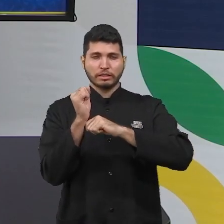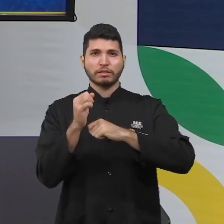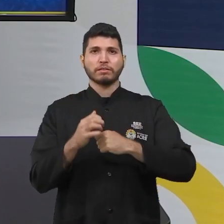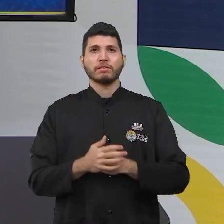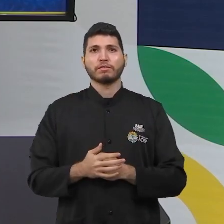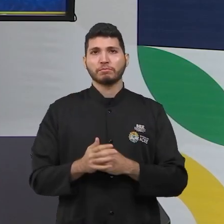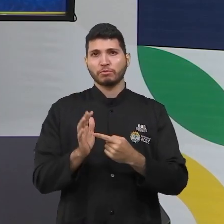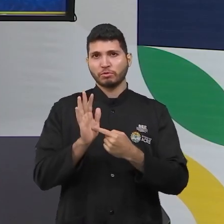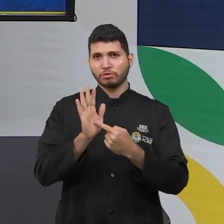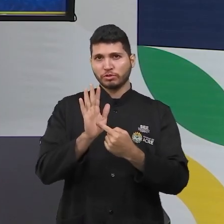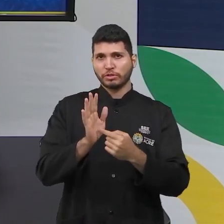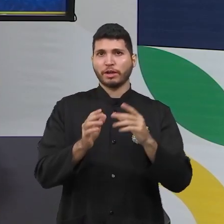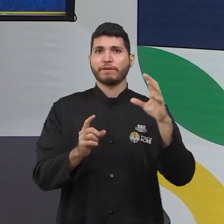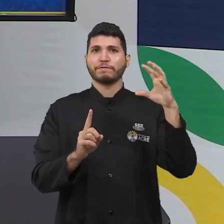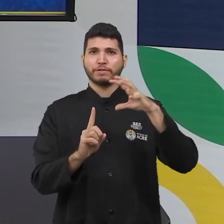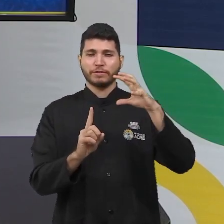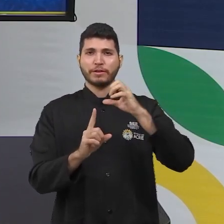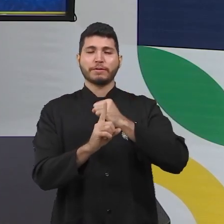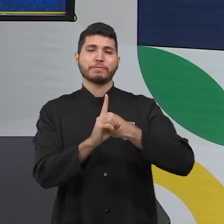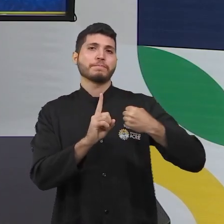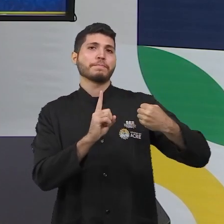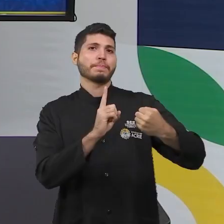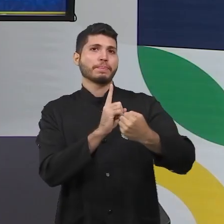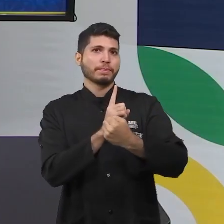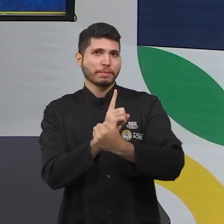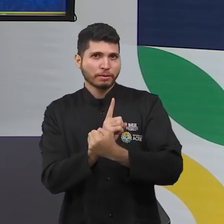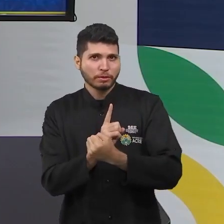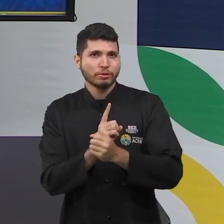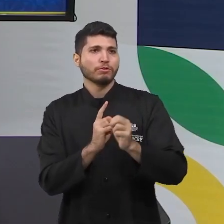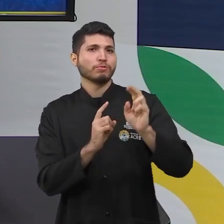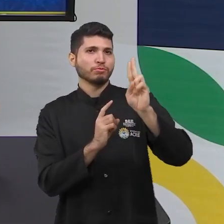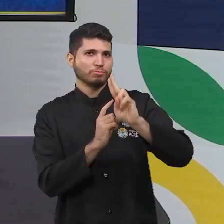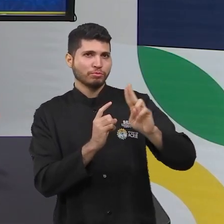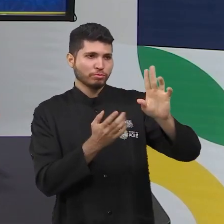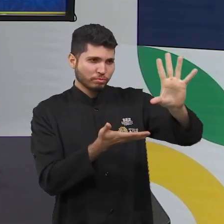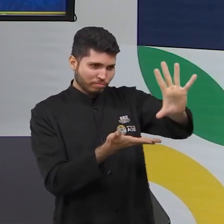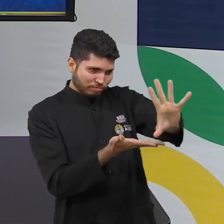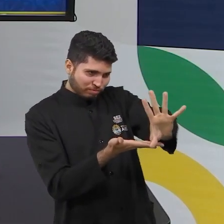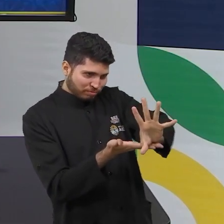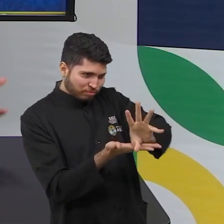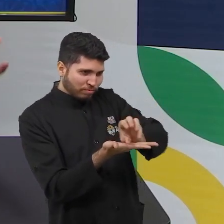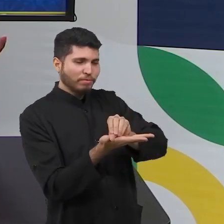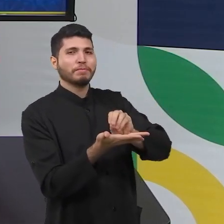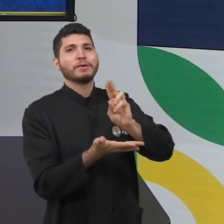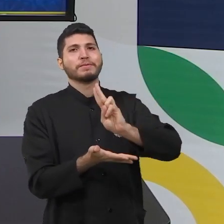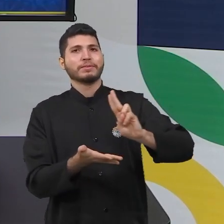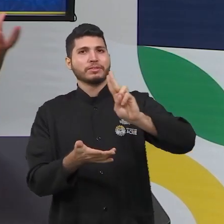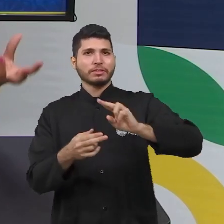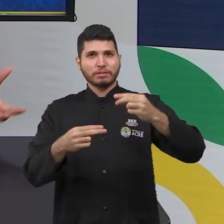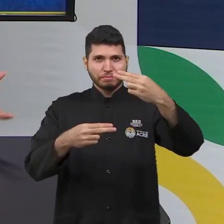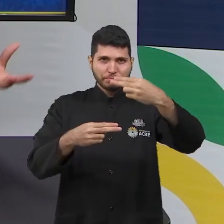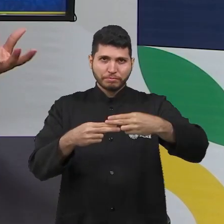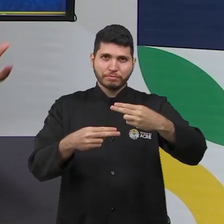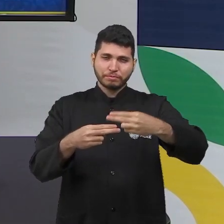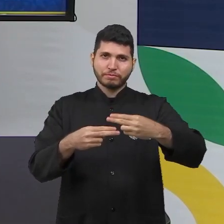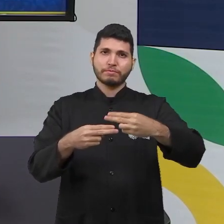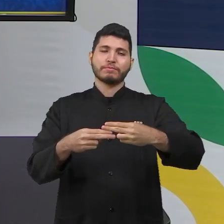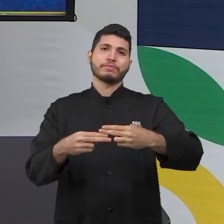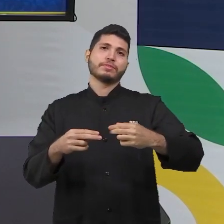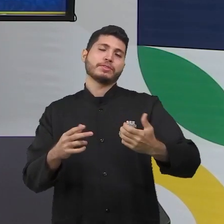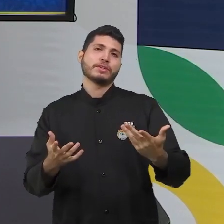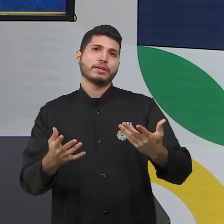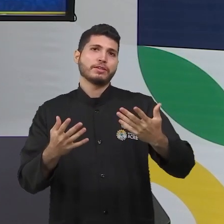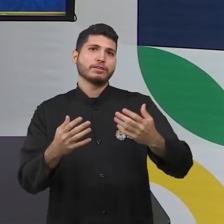e, na verdade, é uma via de mão dupla. Tanto a sociedade influencia a teledramaturgia, como a teledramaturgia